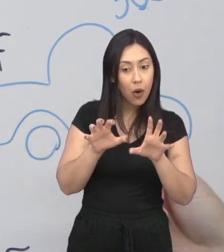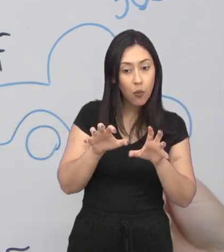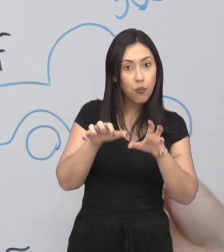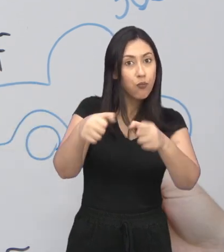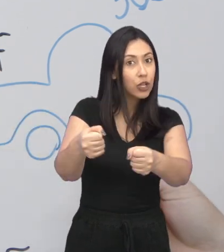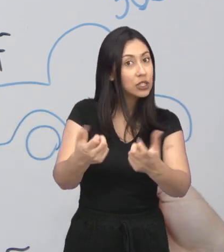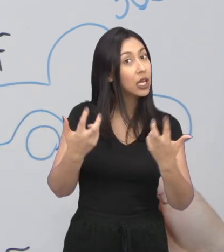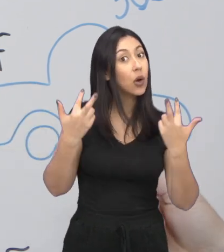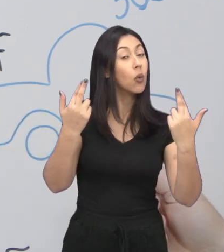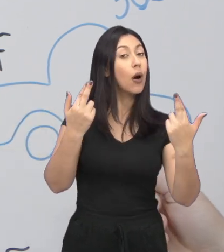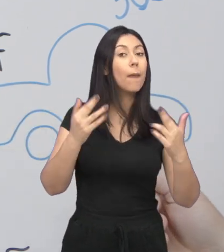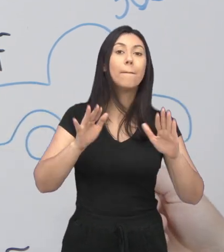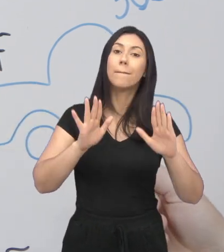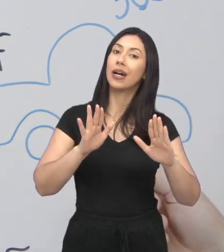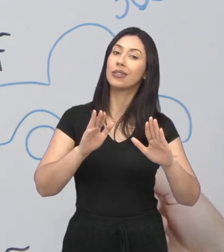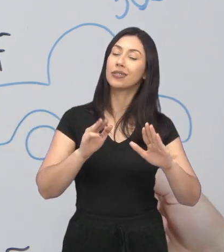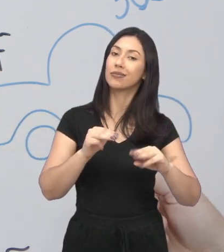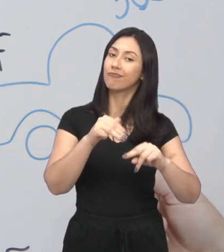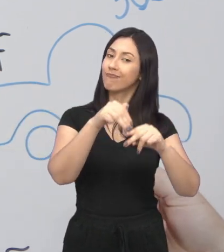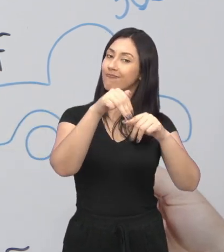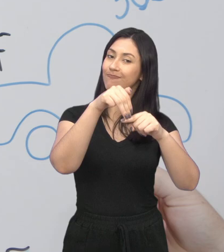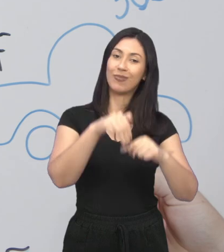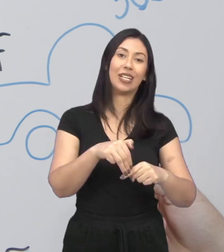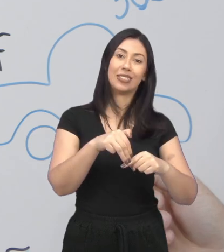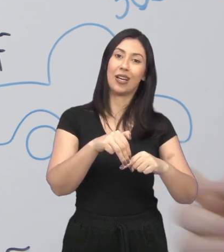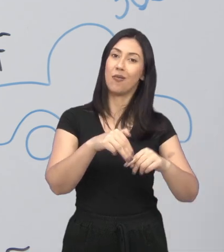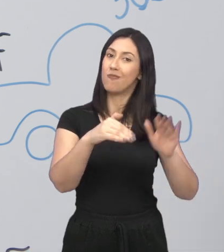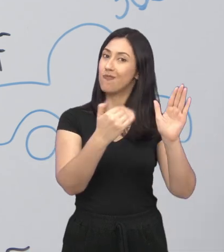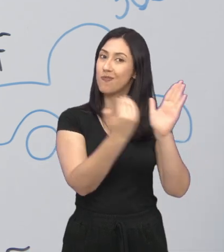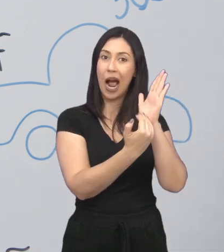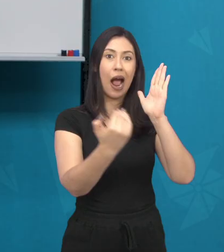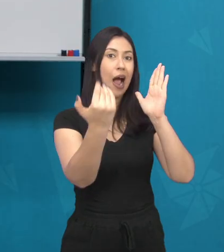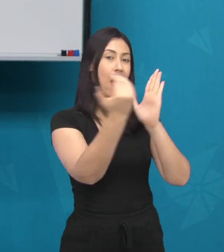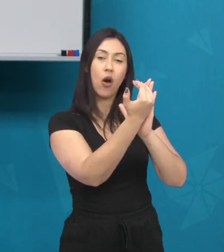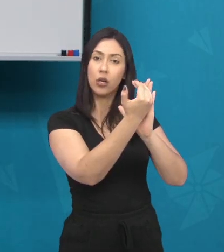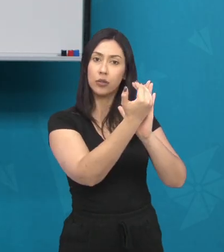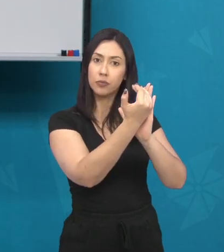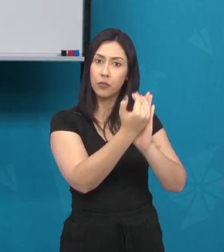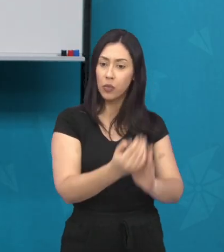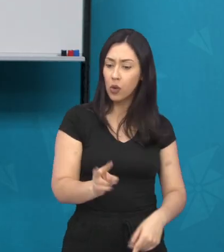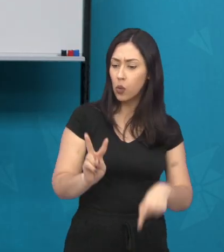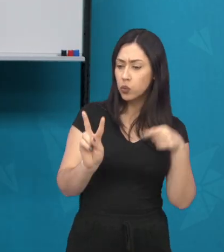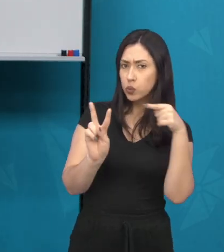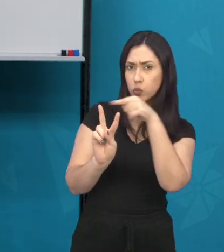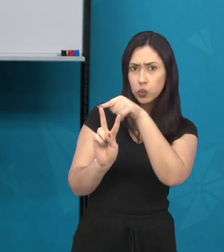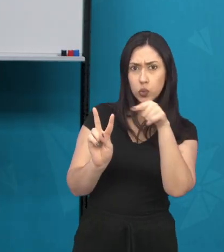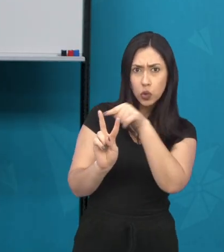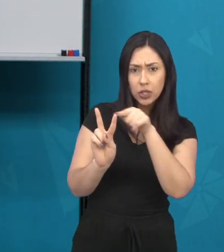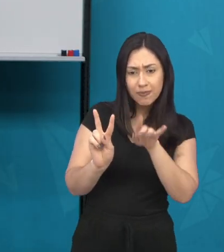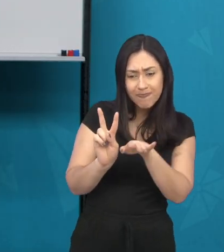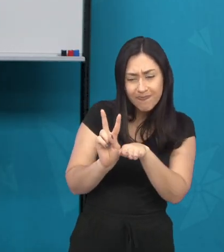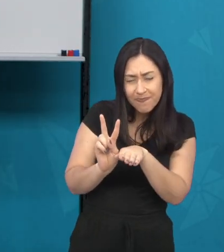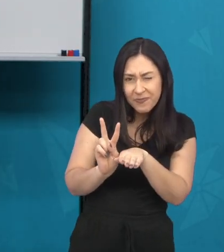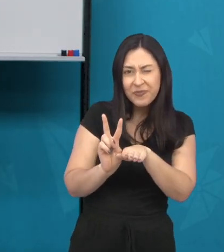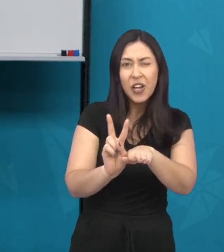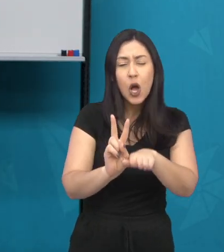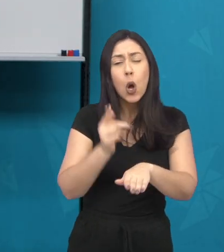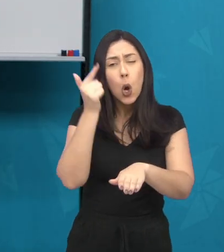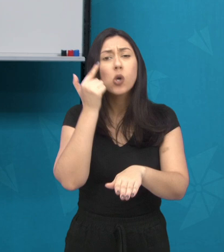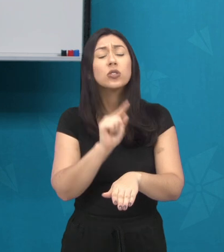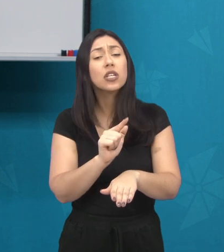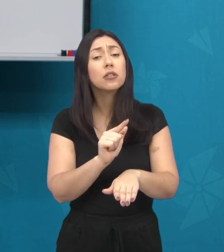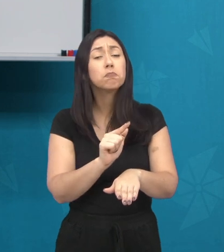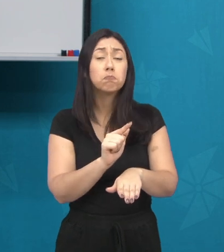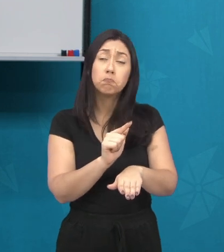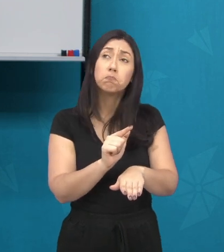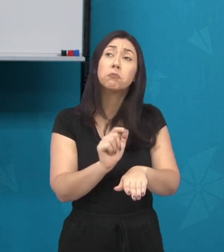mesma mas a massa ela é muito maior eles vão conseguir empurrar essa caminhonete vão mas não